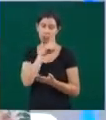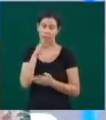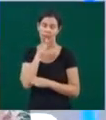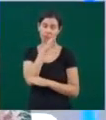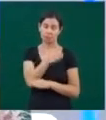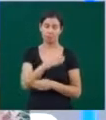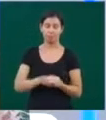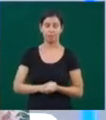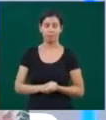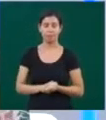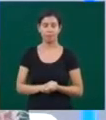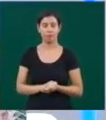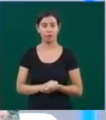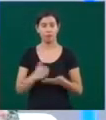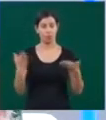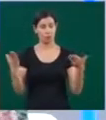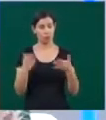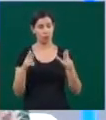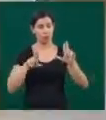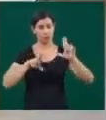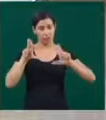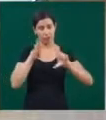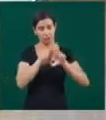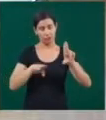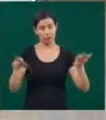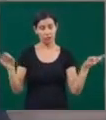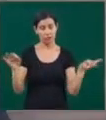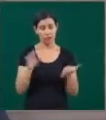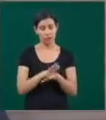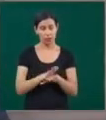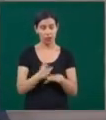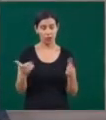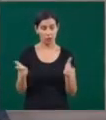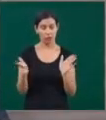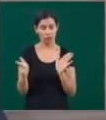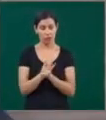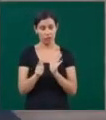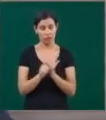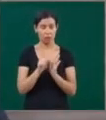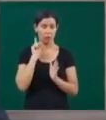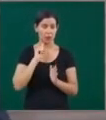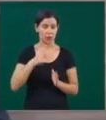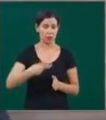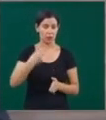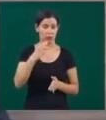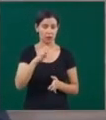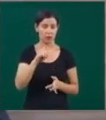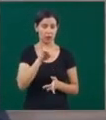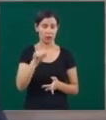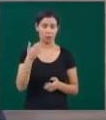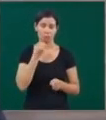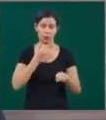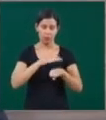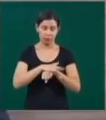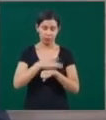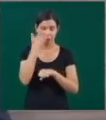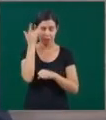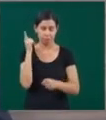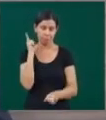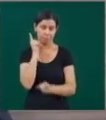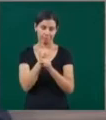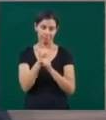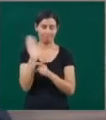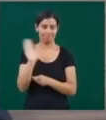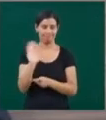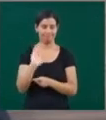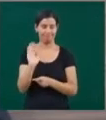mundo lá partir de amanhã até domingo todos os dias é muito bom e tenho notícias de hoje termina aqui fica agora com o jornal na segunda edição